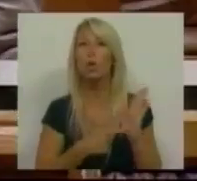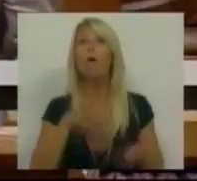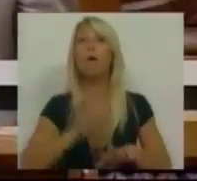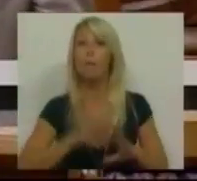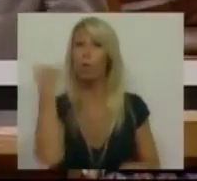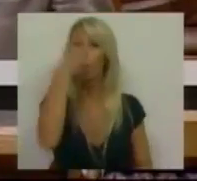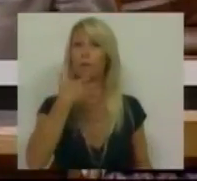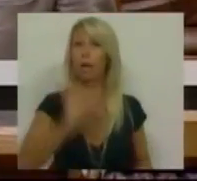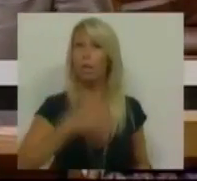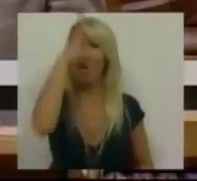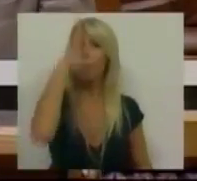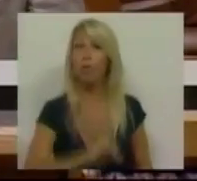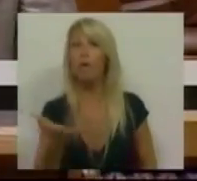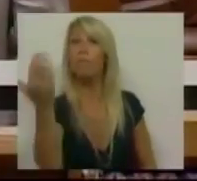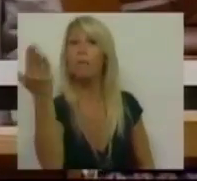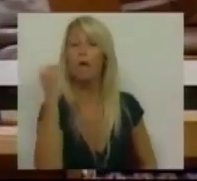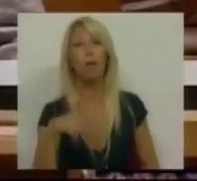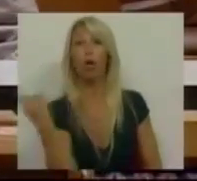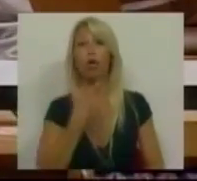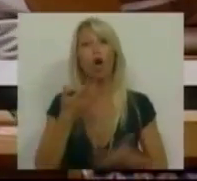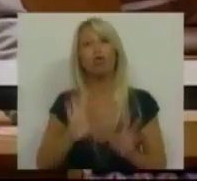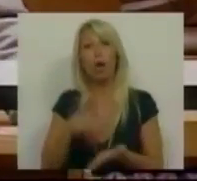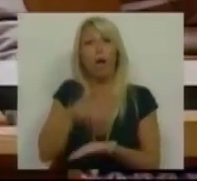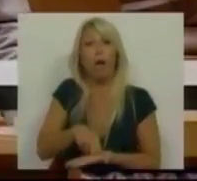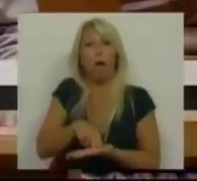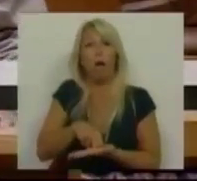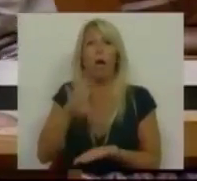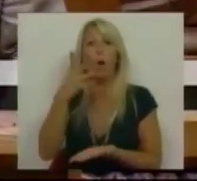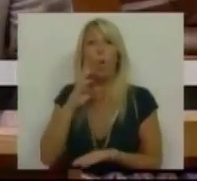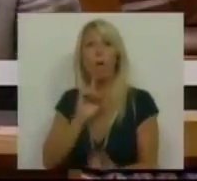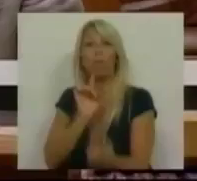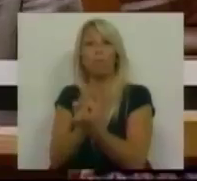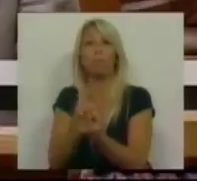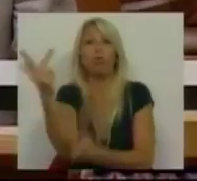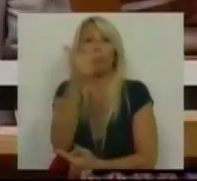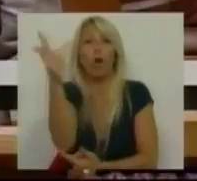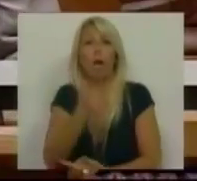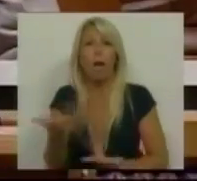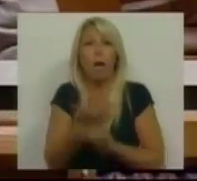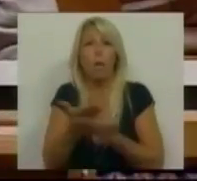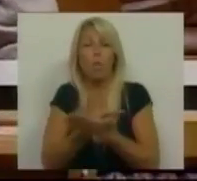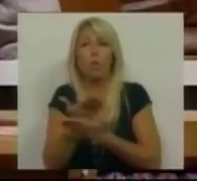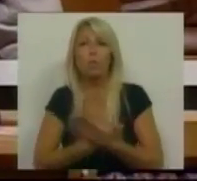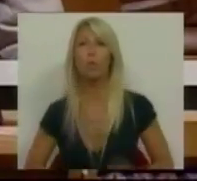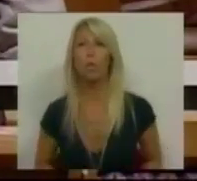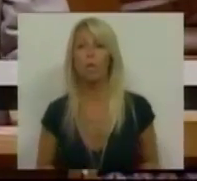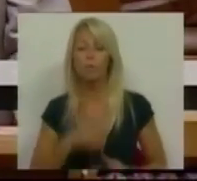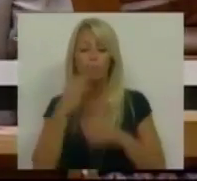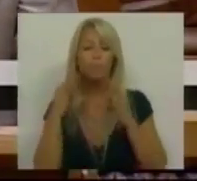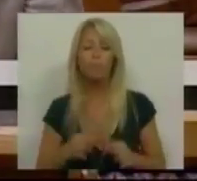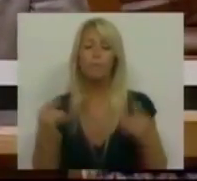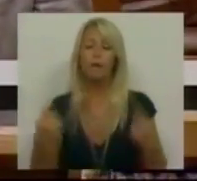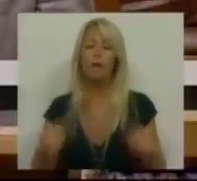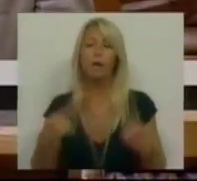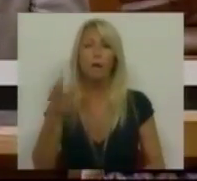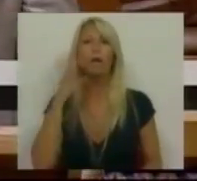deste governo que nós já estamos de joelhos quando negociamos com a Troika. É certo que existe uma